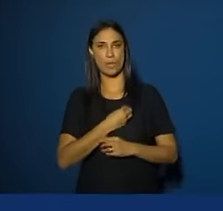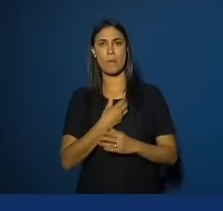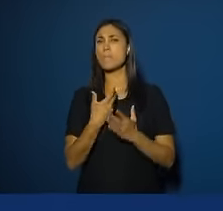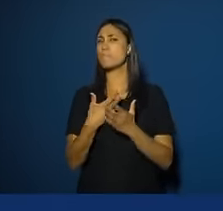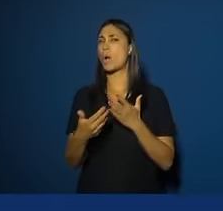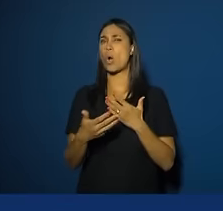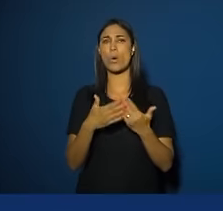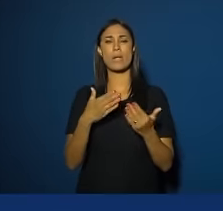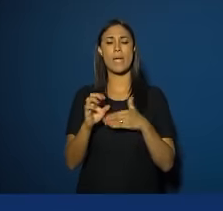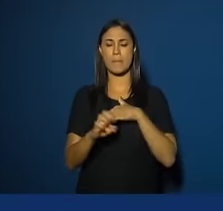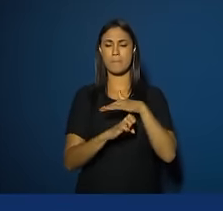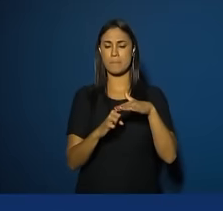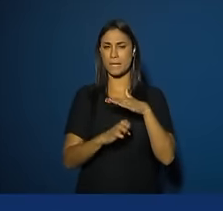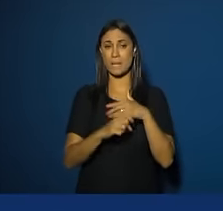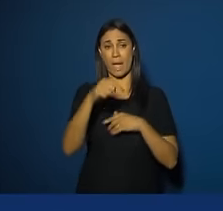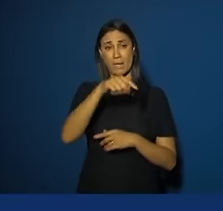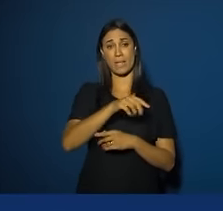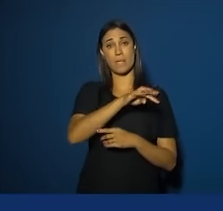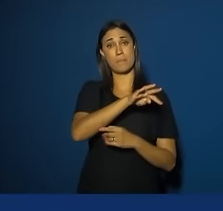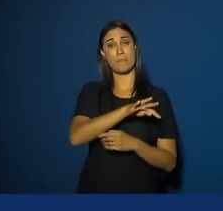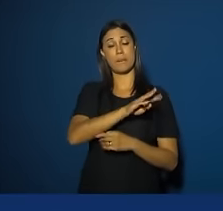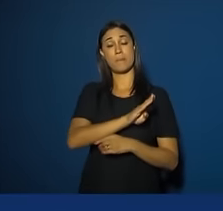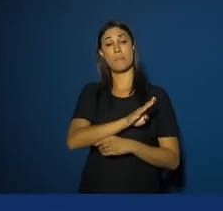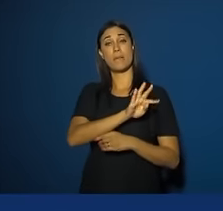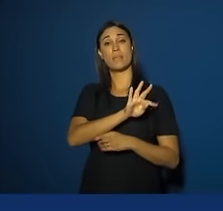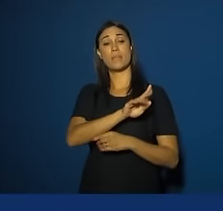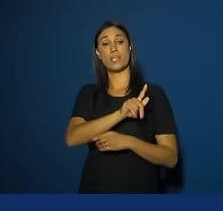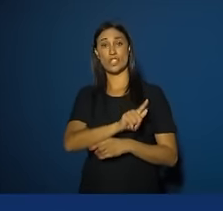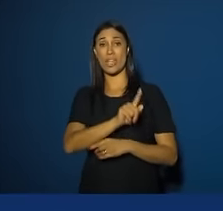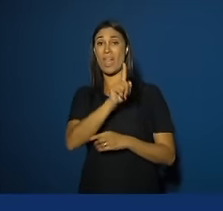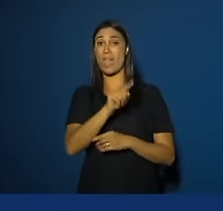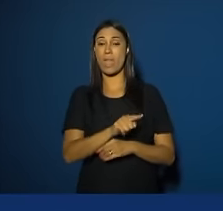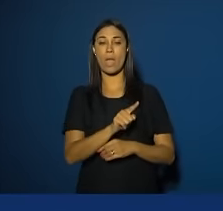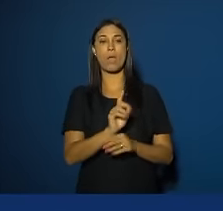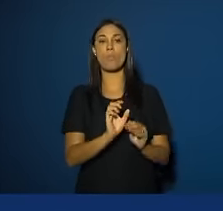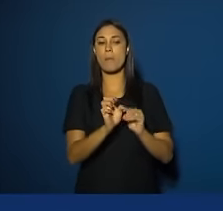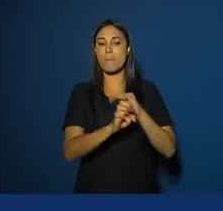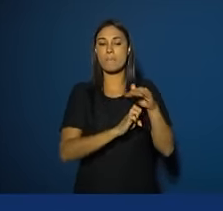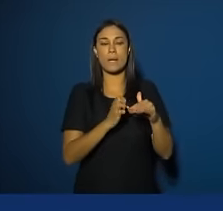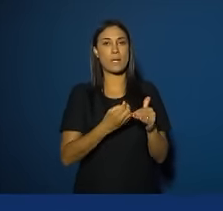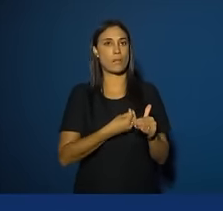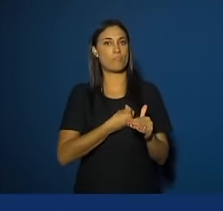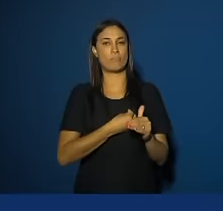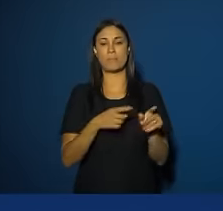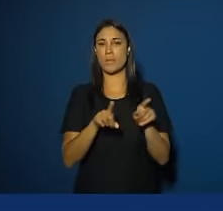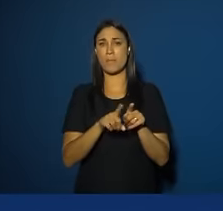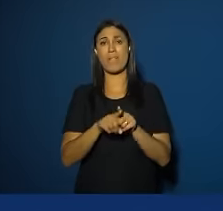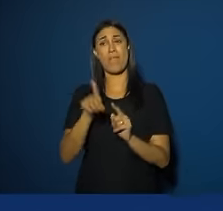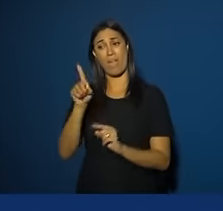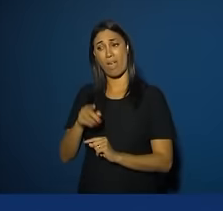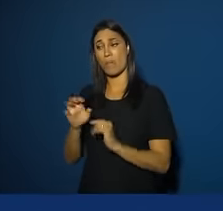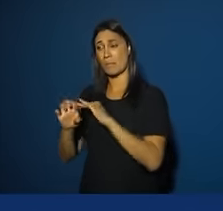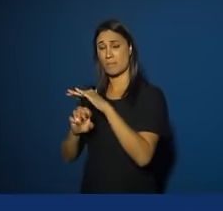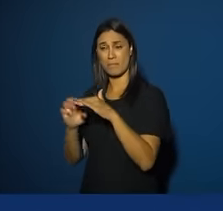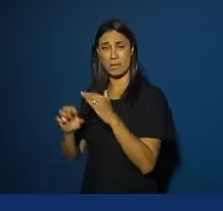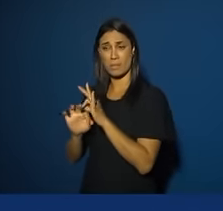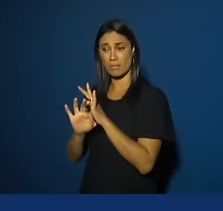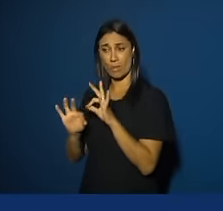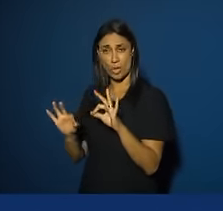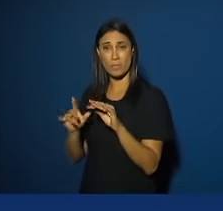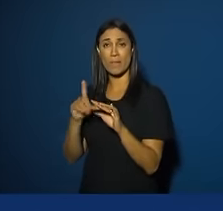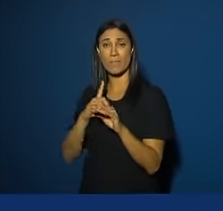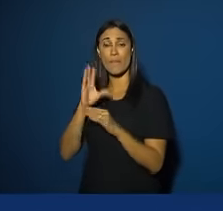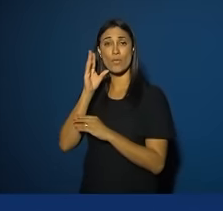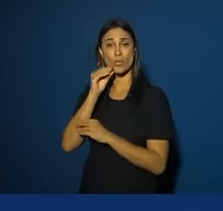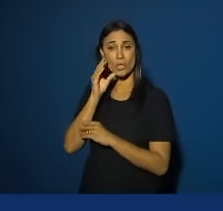qualquer empresa privada o BTG é um organismo vivo e empresas como Petrobras BNDS também são organismos vivos com